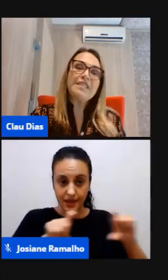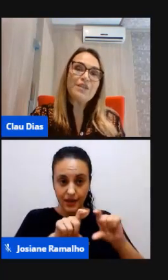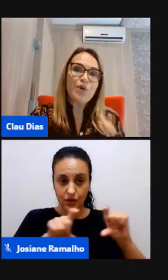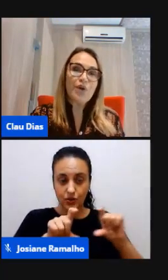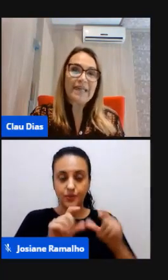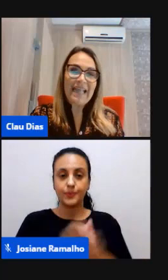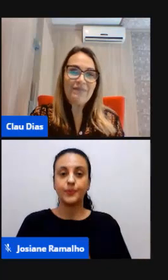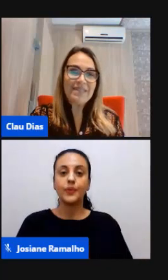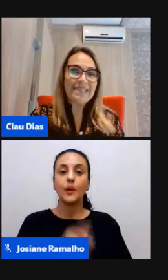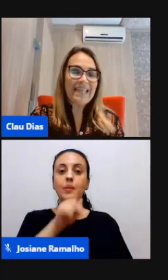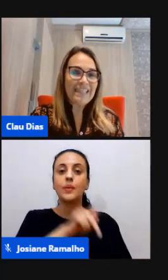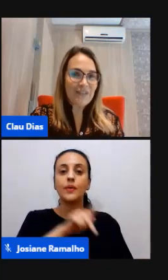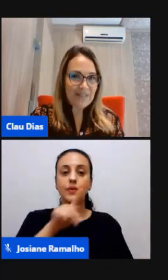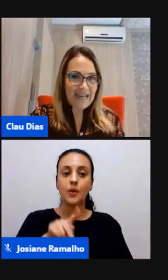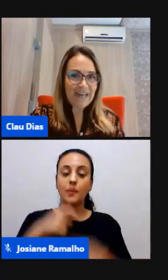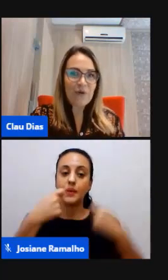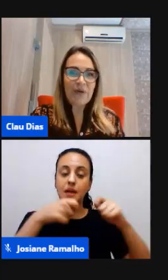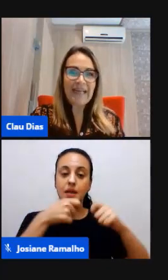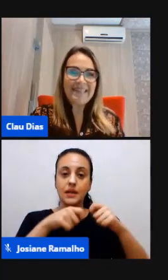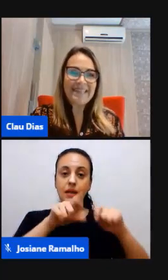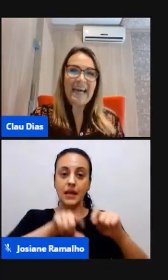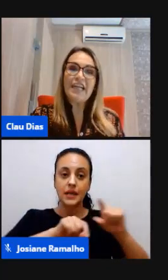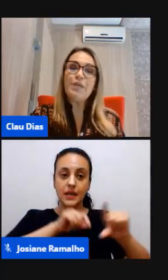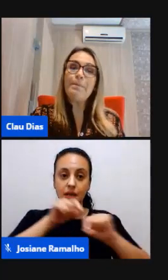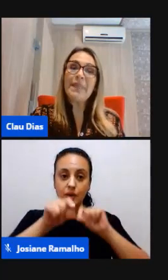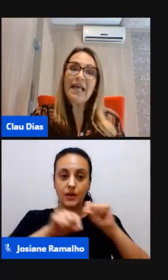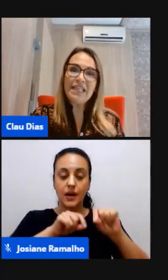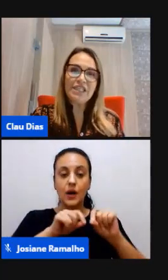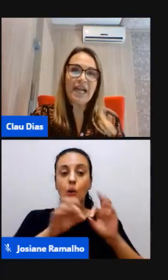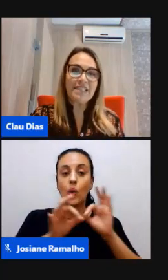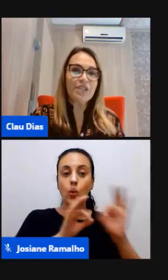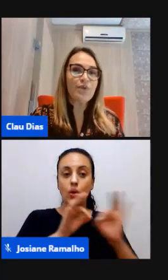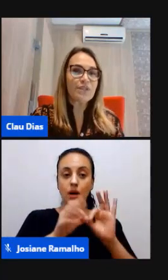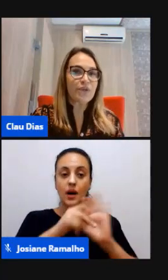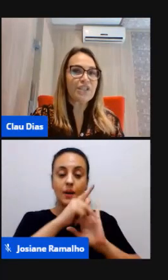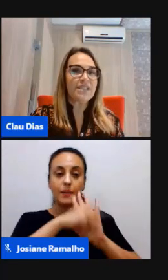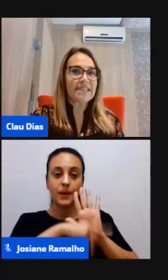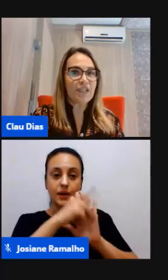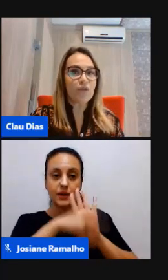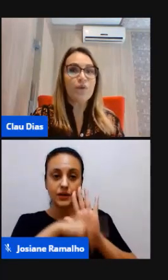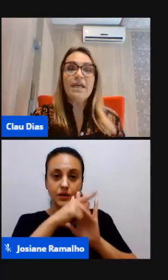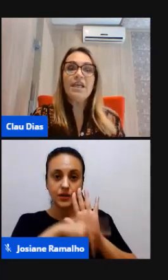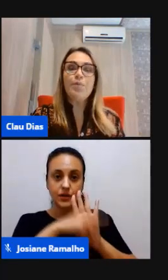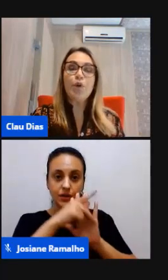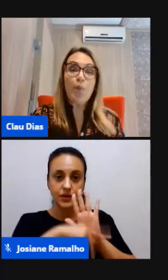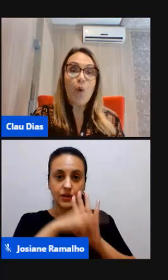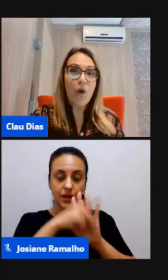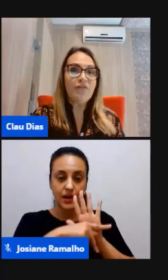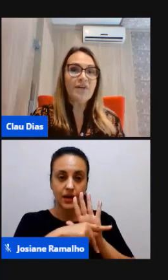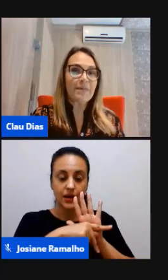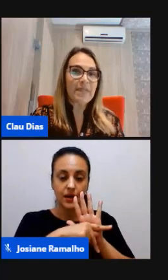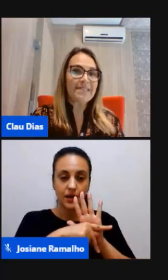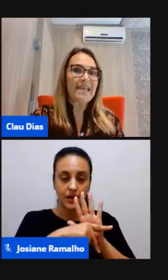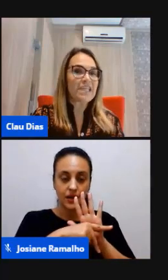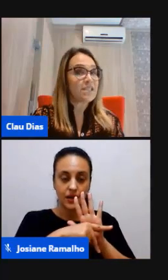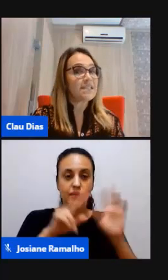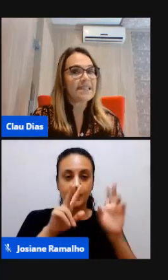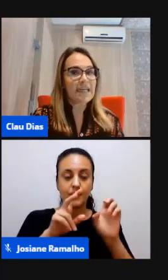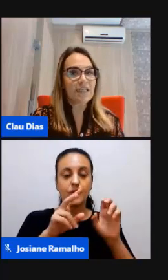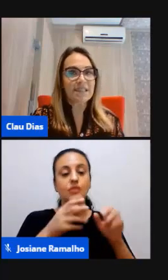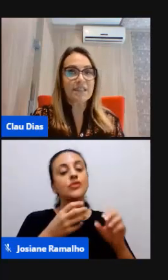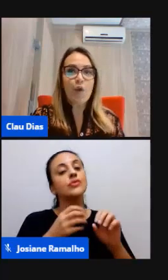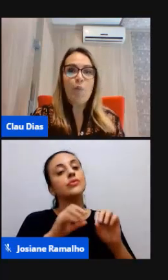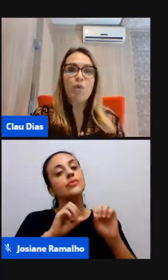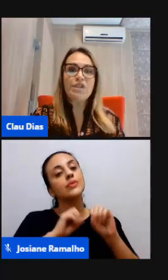O professor deve selecionar, organizar e planejar situações de ensino que promovam as aprendizagens